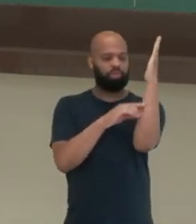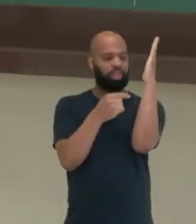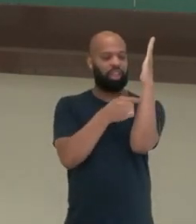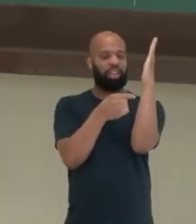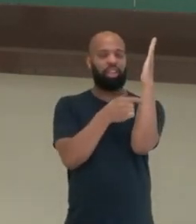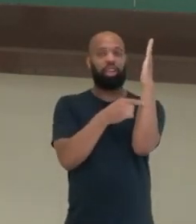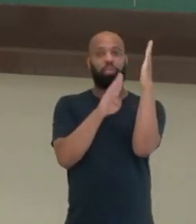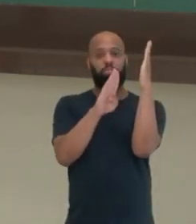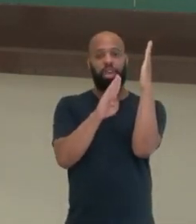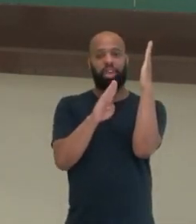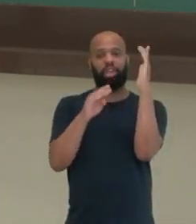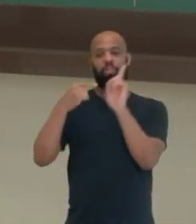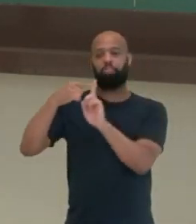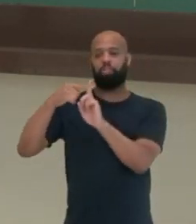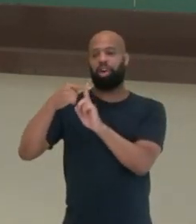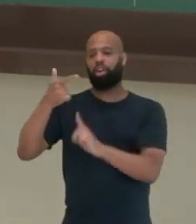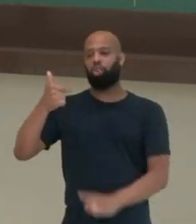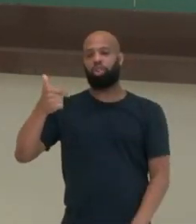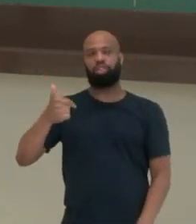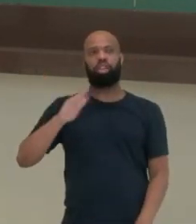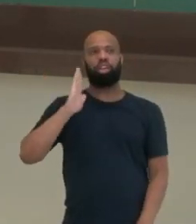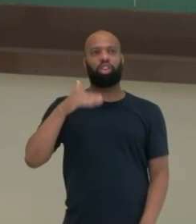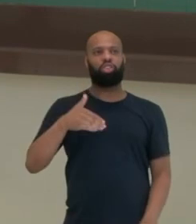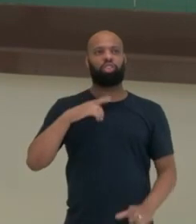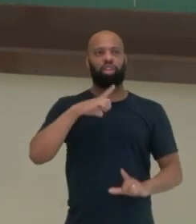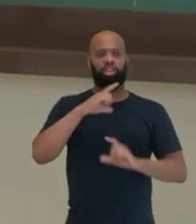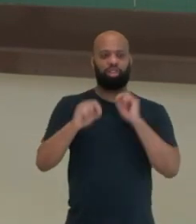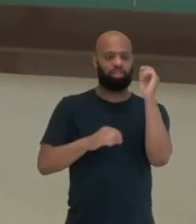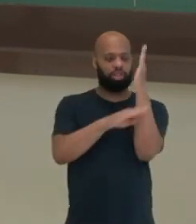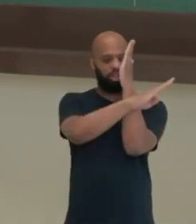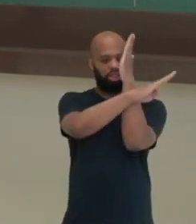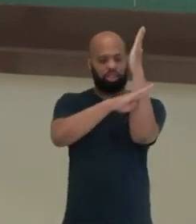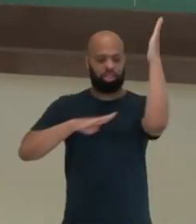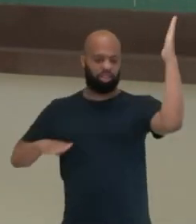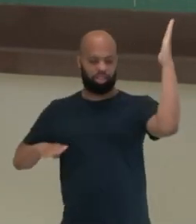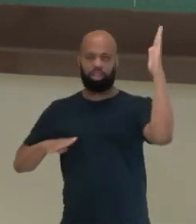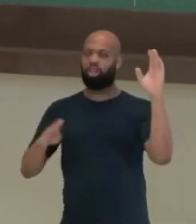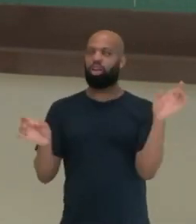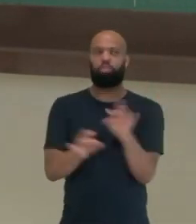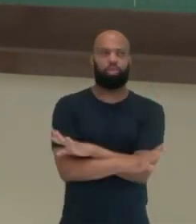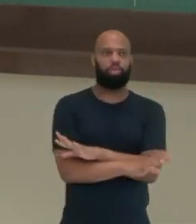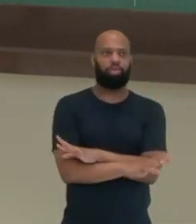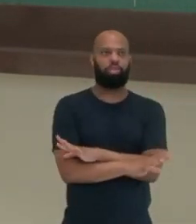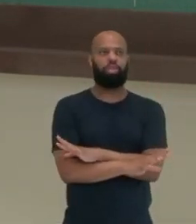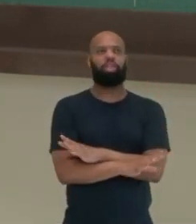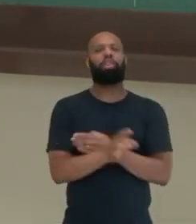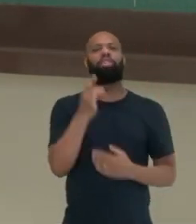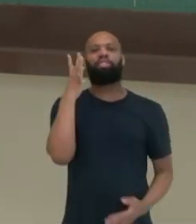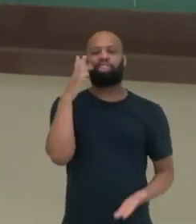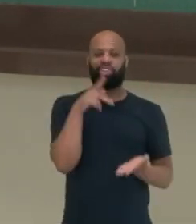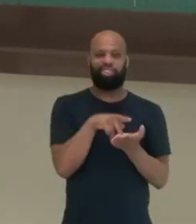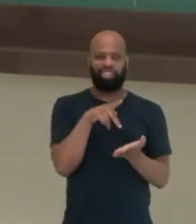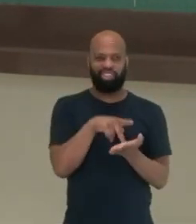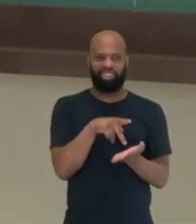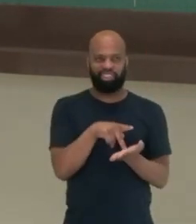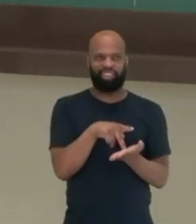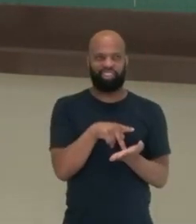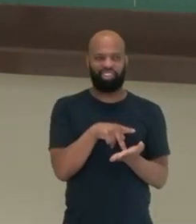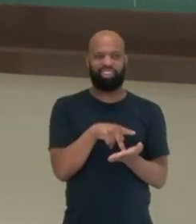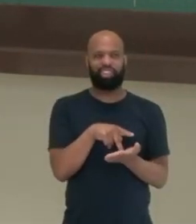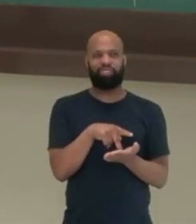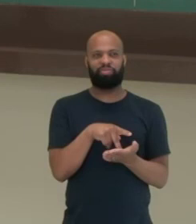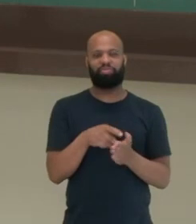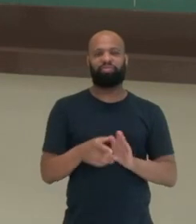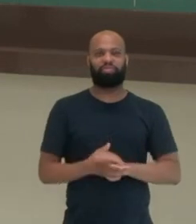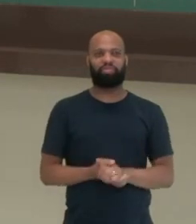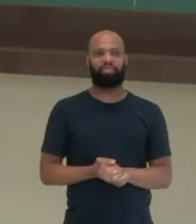está o mais 12. Pronto, juntando esses dois pontos, eu tenho a representação gráfica. Fica bem fácil, né, gente? Bem tranquilo